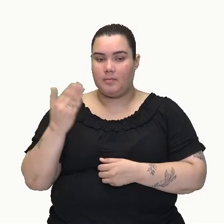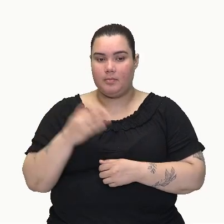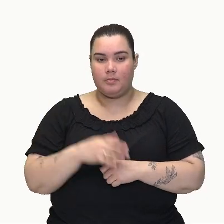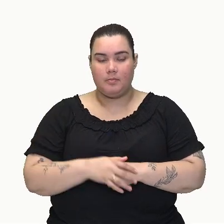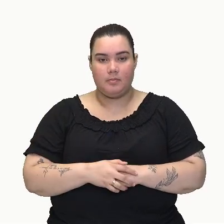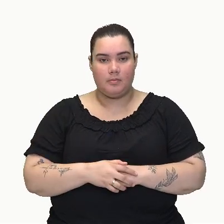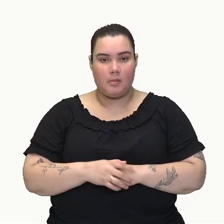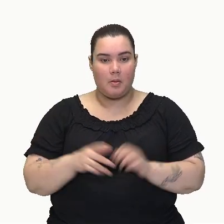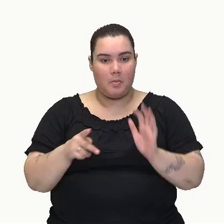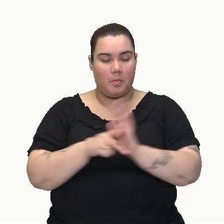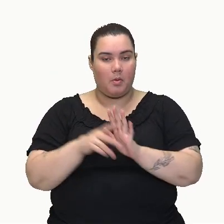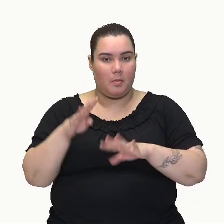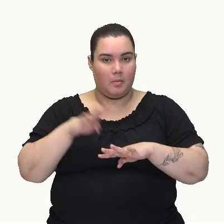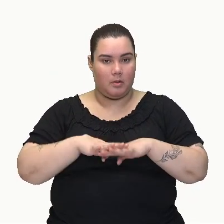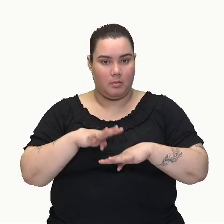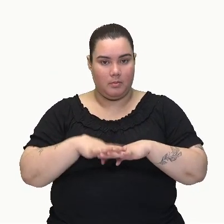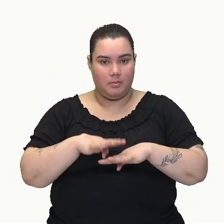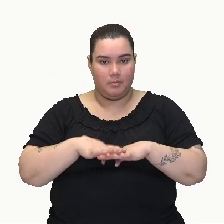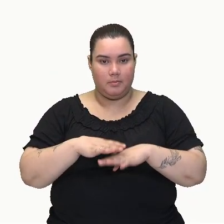matemática, ok?